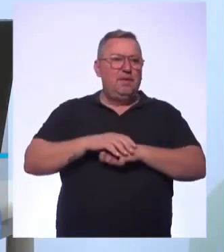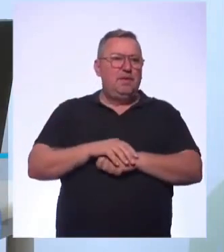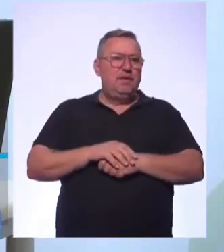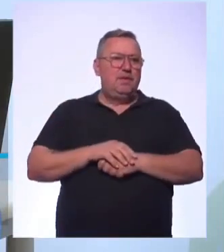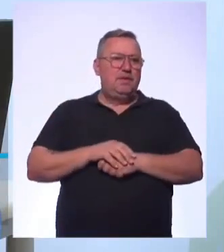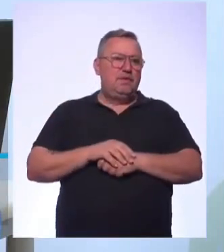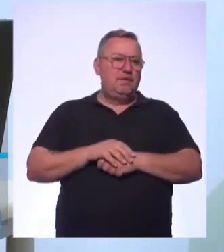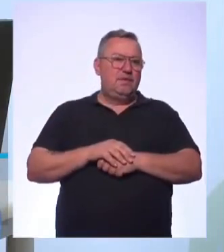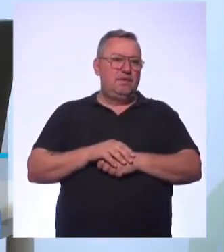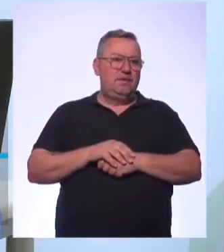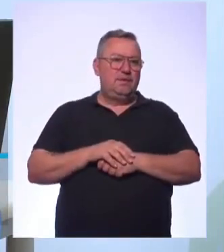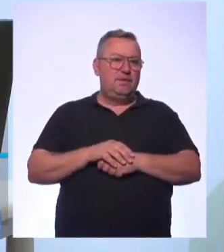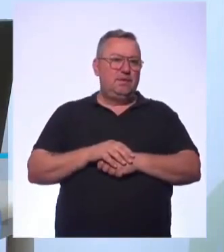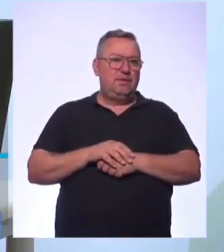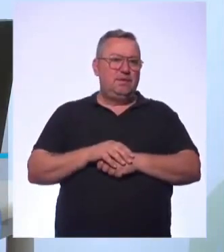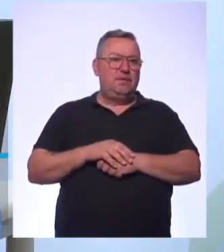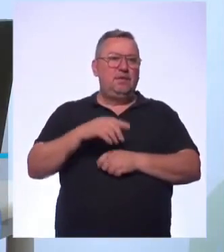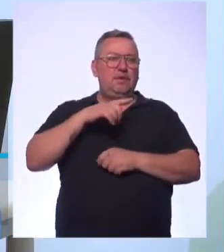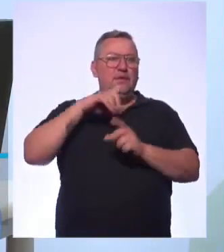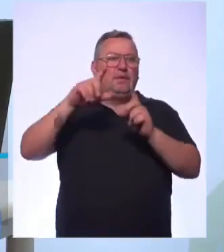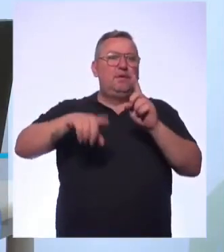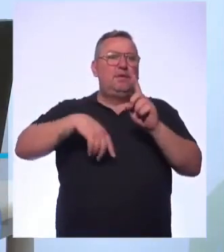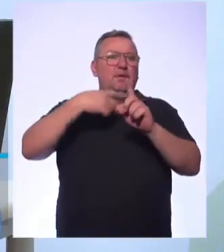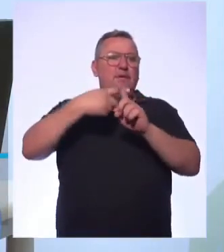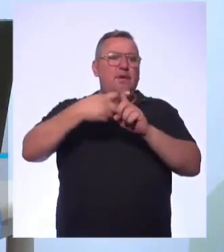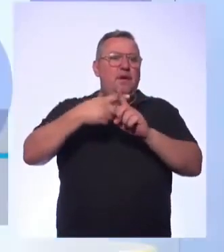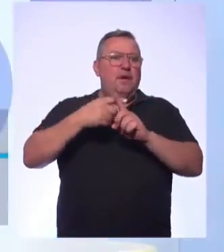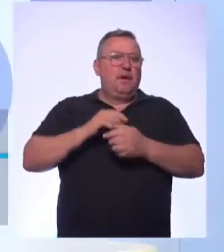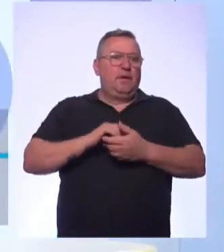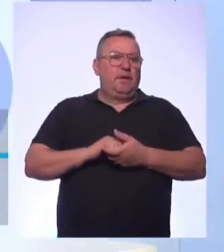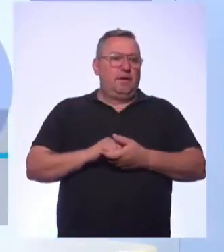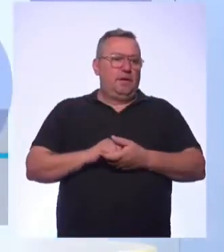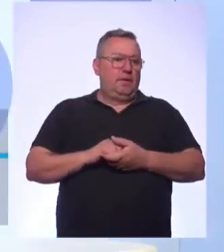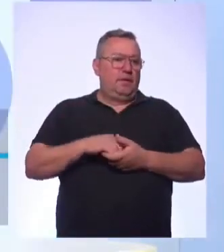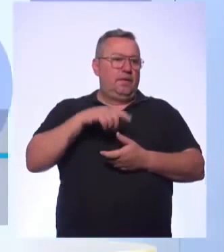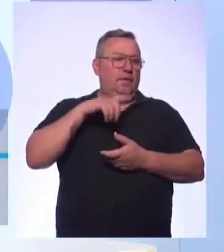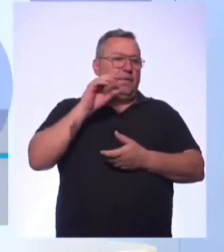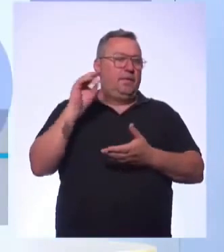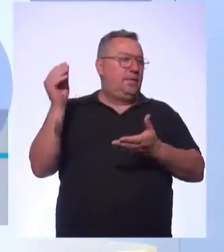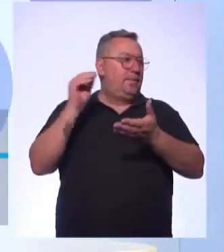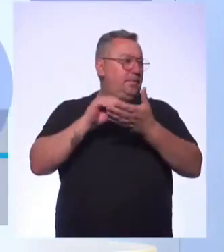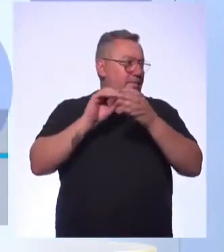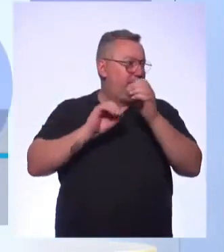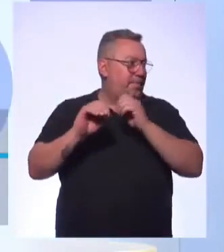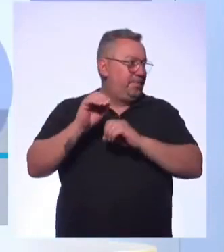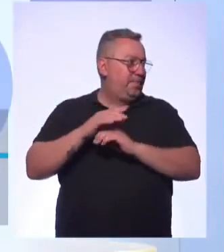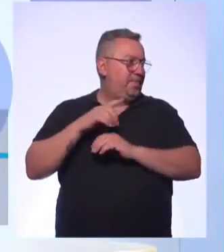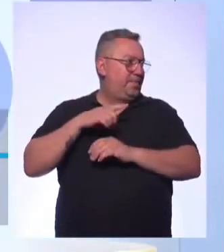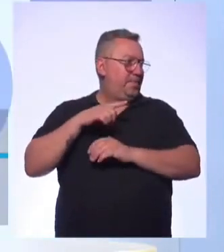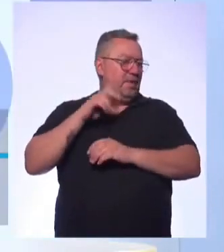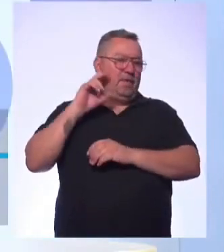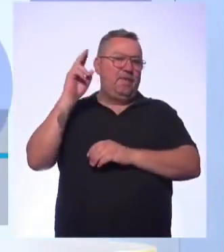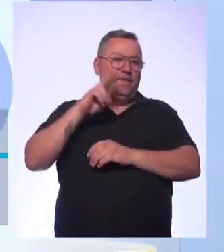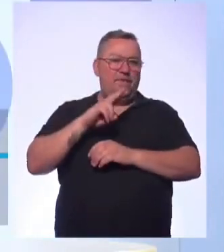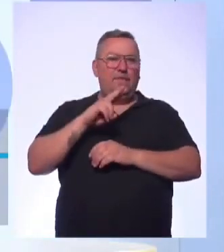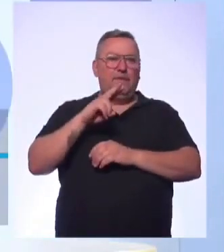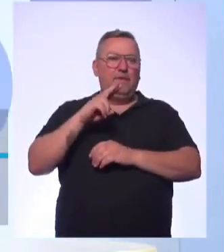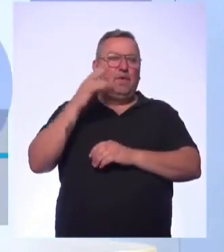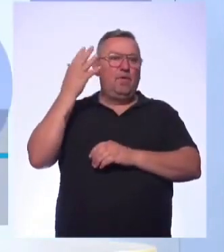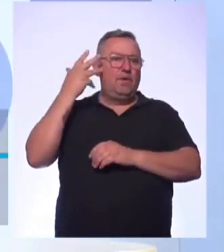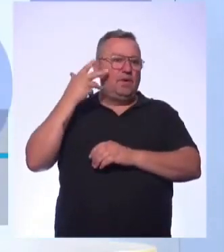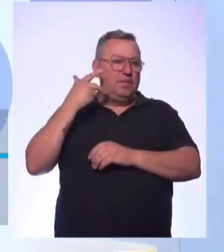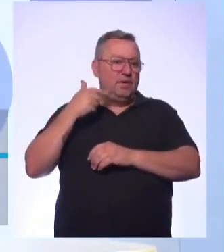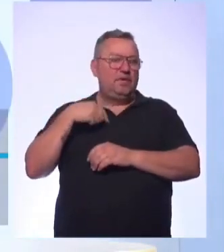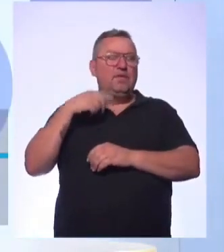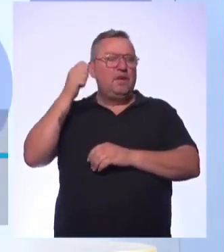aí. Temos mais? De certa forma, eles colocaram isso, né? Eles estão ligando os animais mesmo à